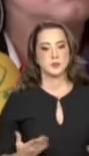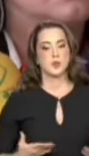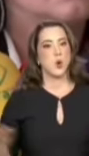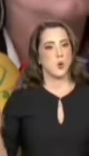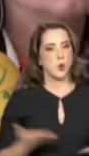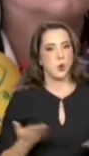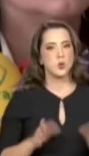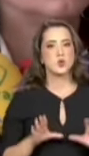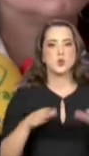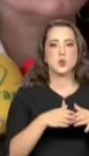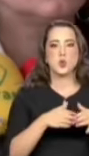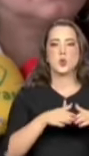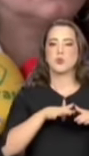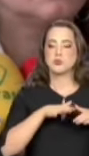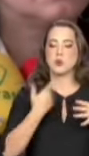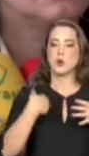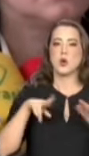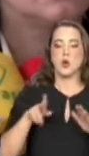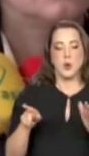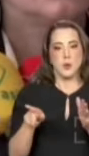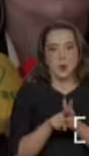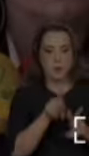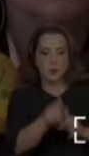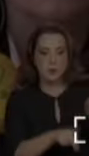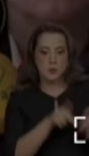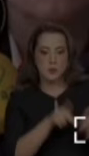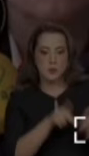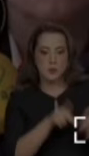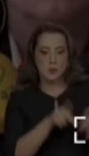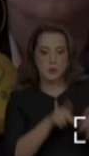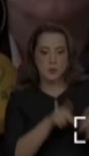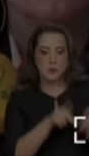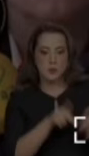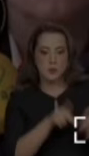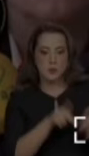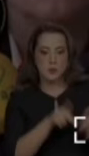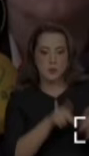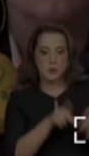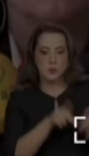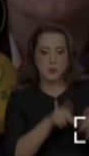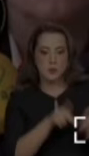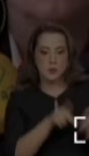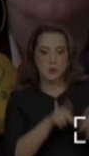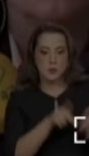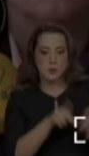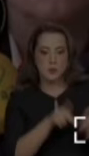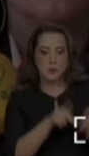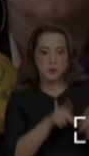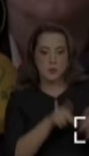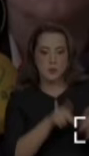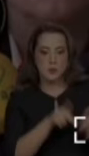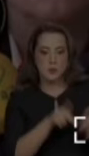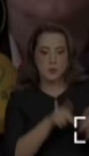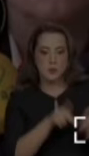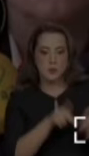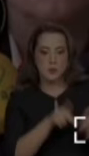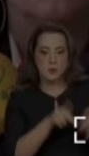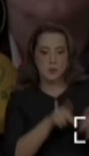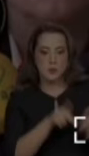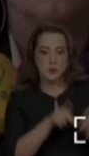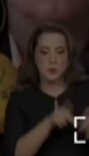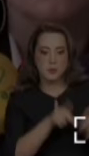Os atuais movimentos populares são fruto de indignação. Os atuais movimentos.